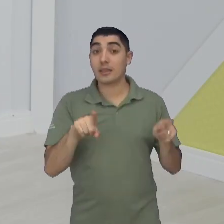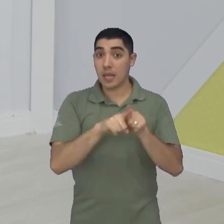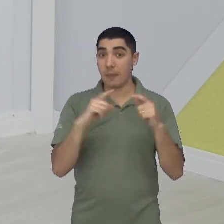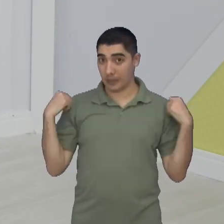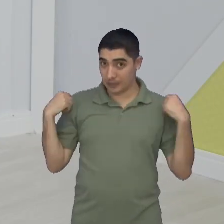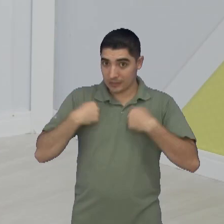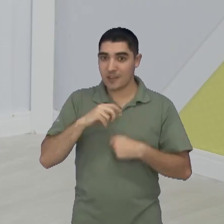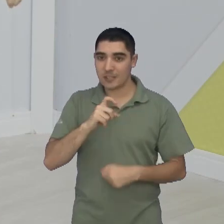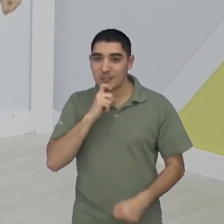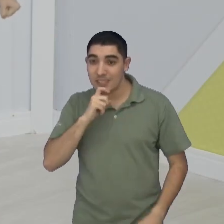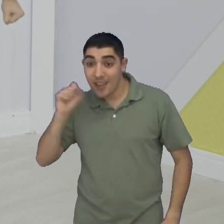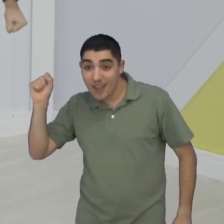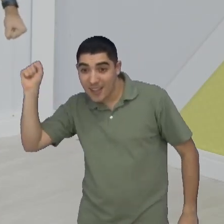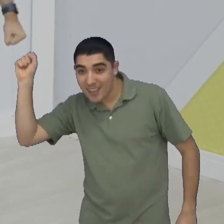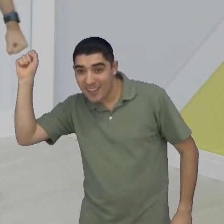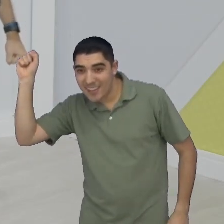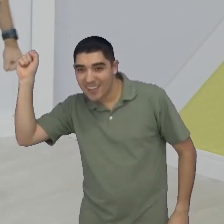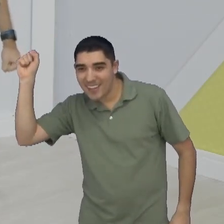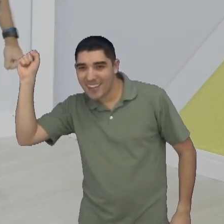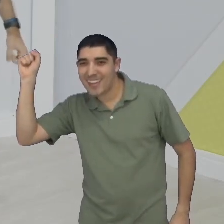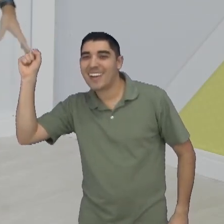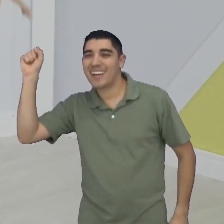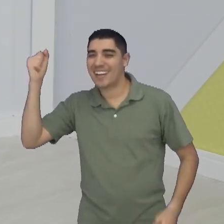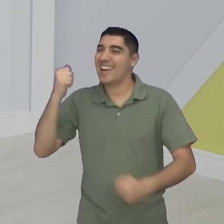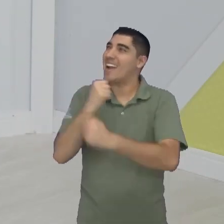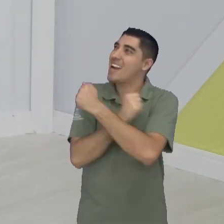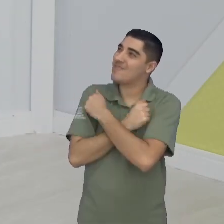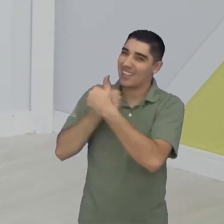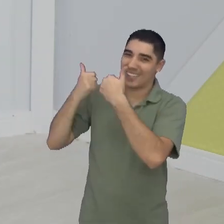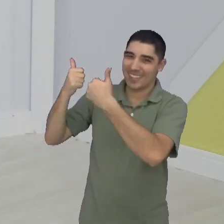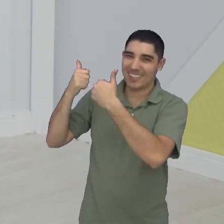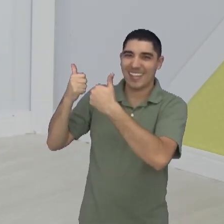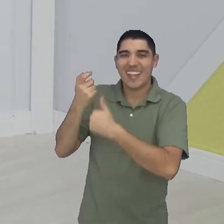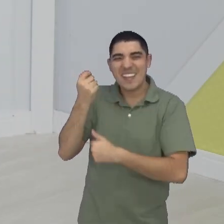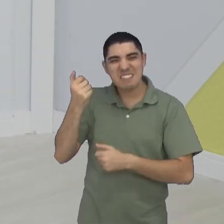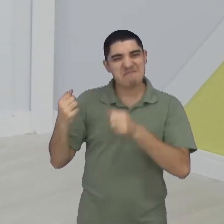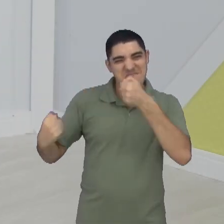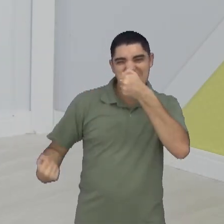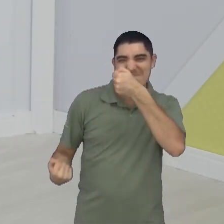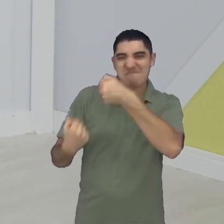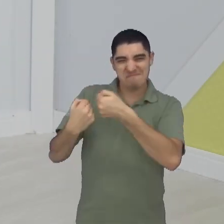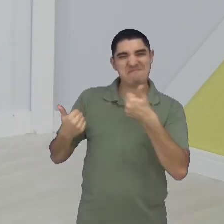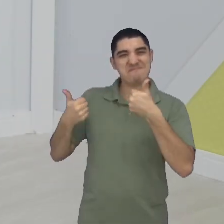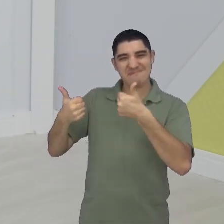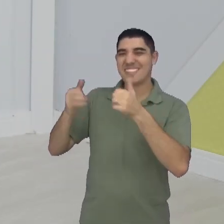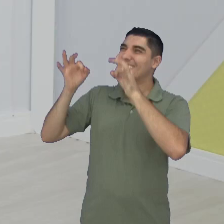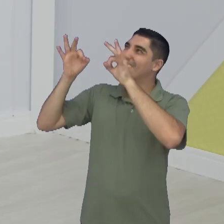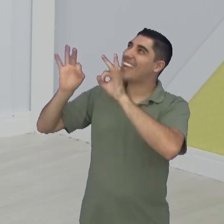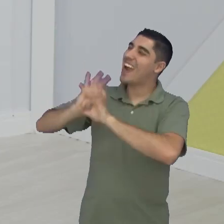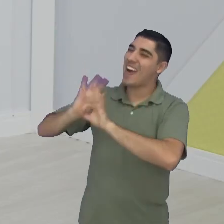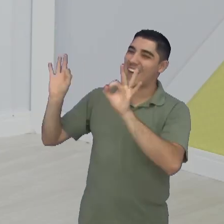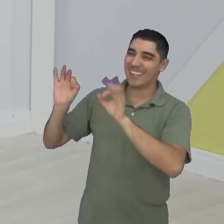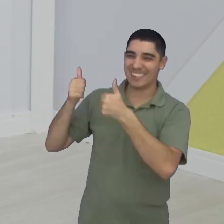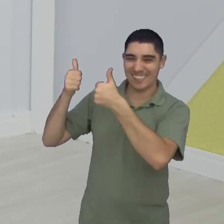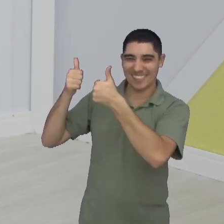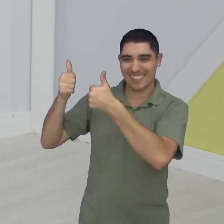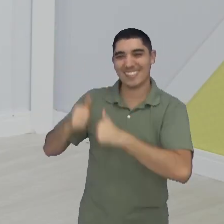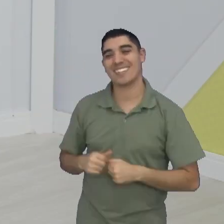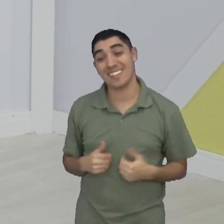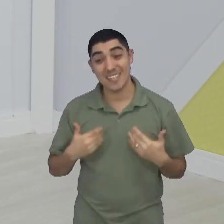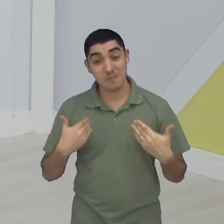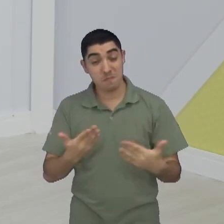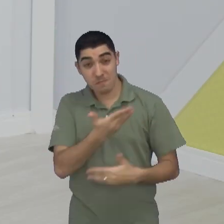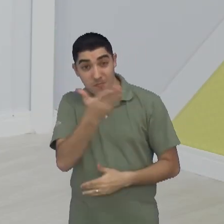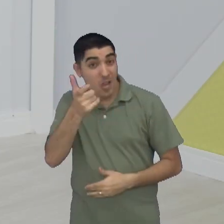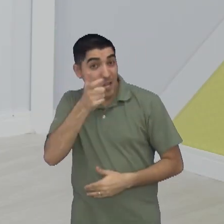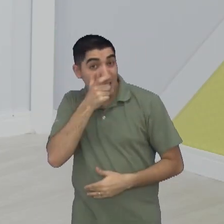fazer frio. Luizão, um abraço. Eu tô acertando de primeiro o soquinho, eu tô on fire. Para você que está do outro lado da